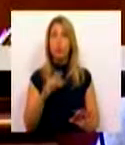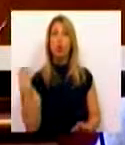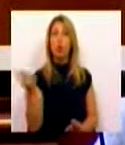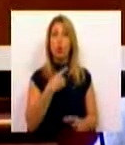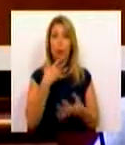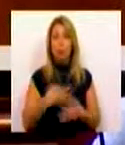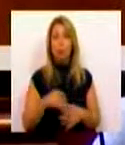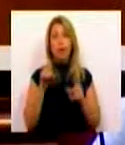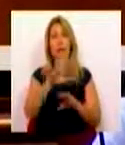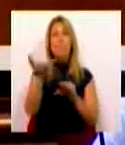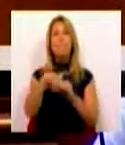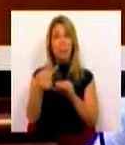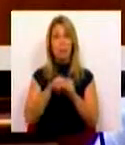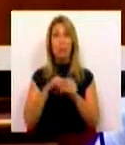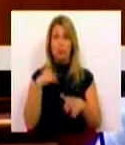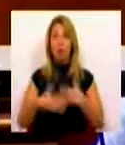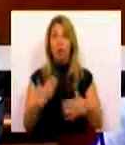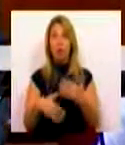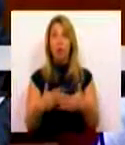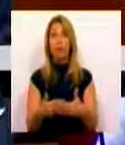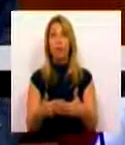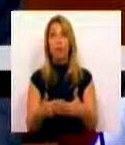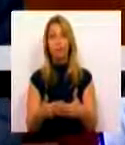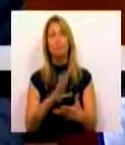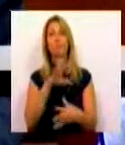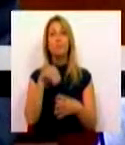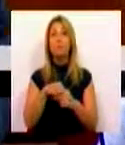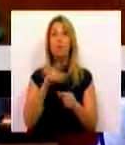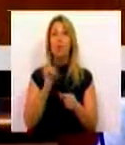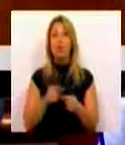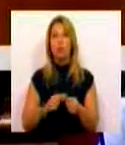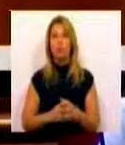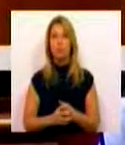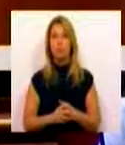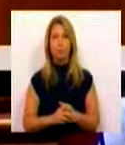Essa participação ativa implica, designadamente,